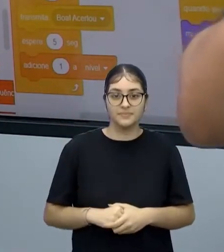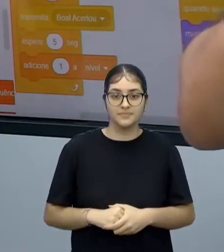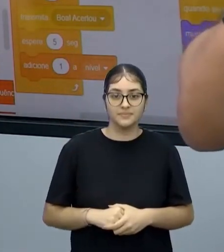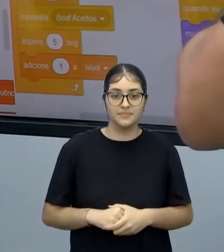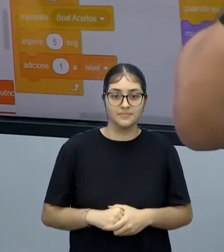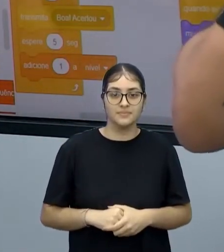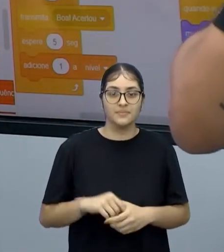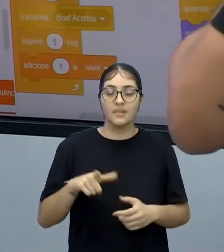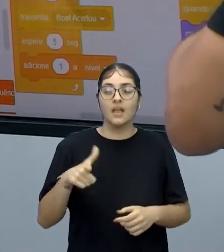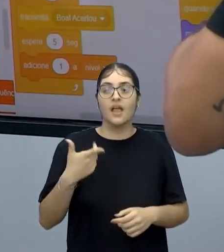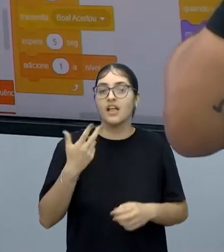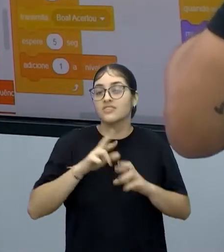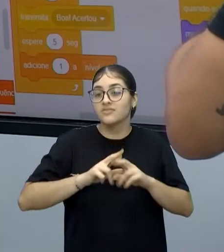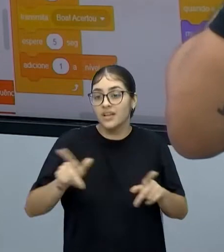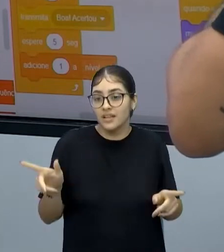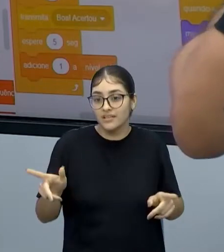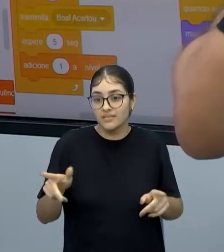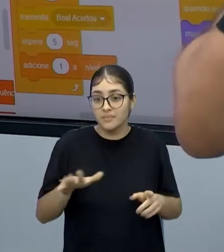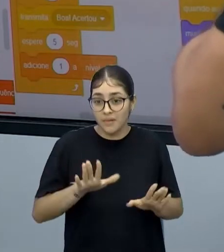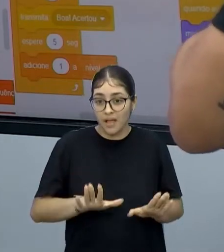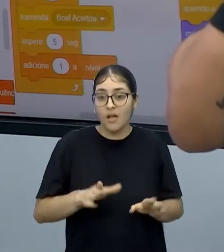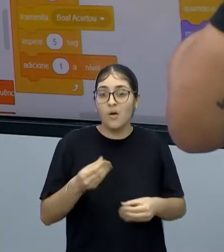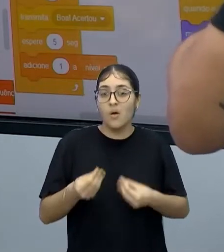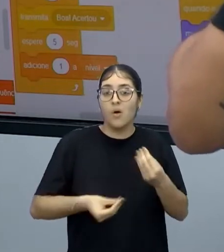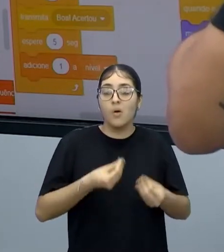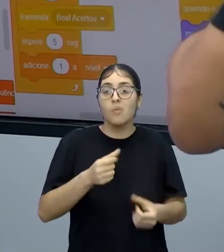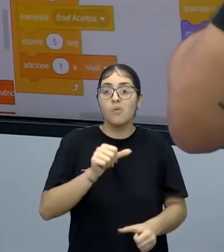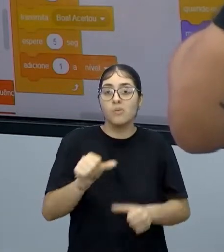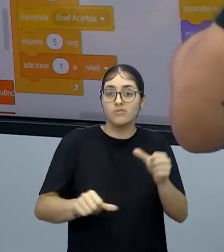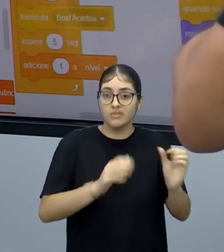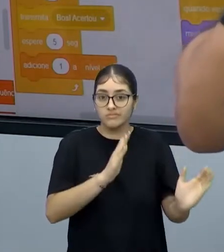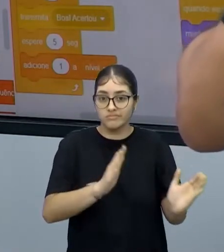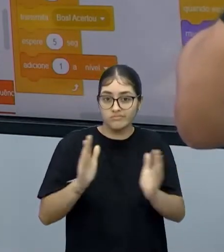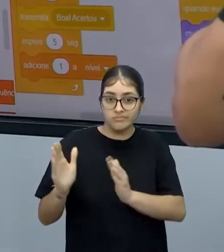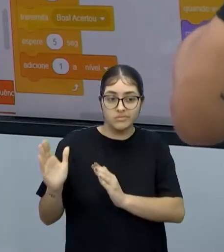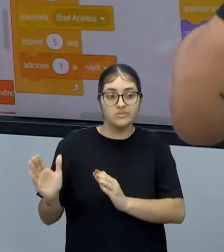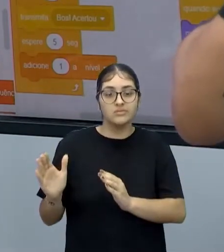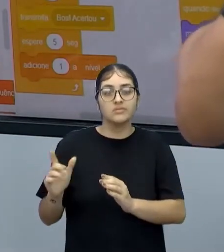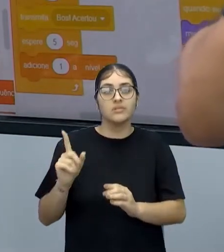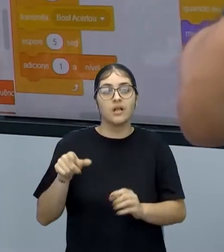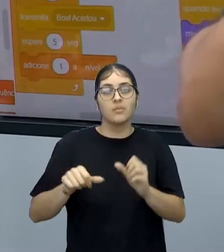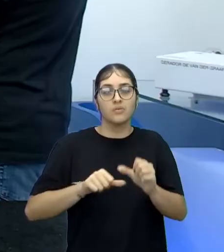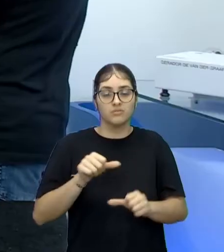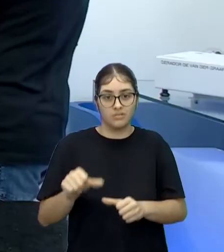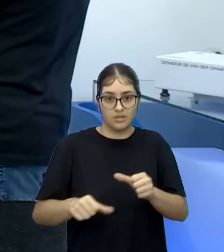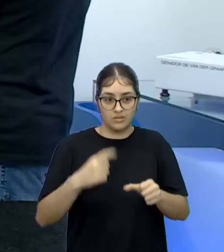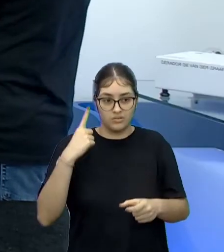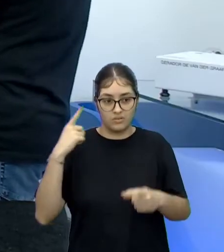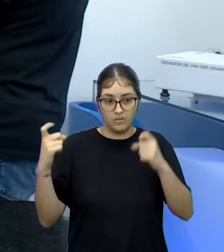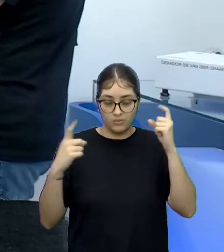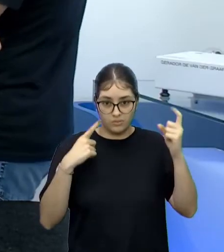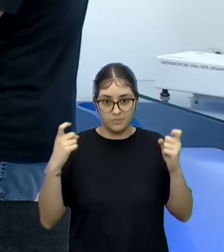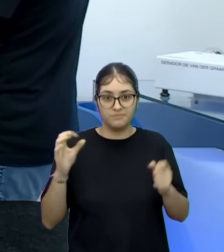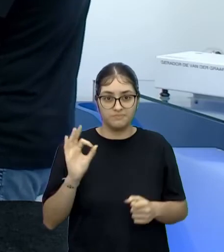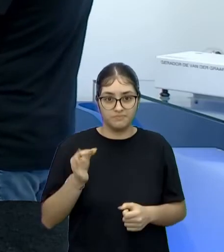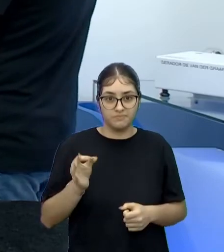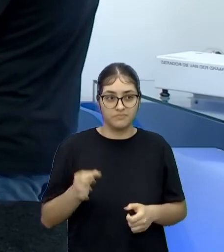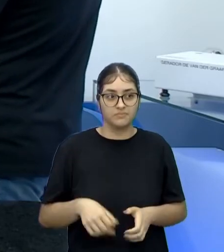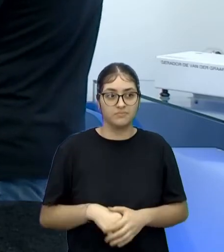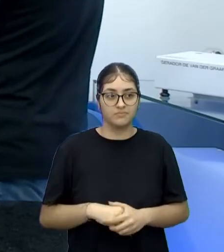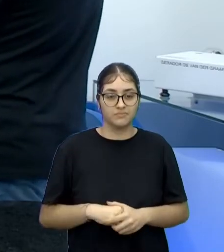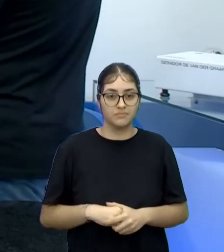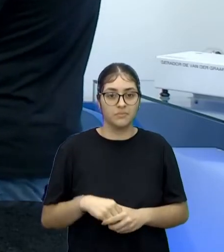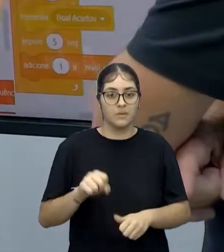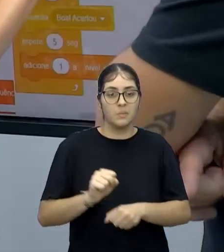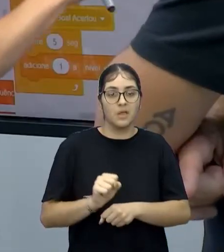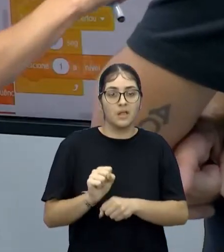Ele põe aleatório. Legal. Então, como ele vai mudar essas sequências, ele vai pôr aleatoriamente o som. Bacana. Beleza? Aí, ó, espere